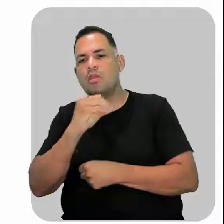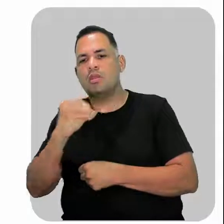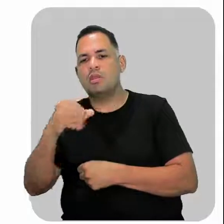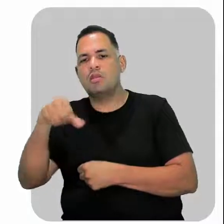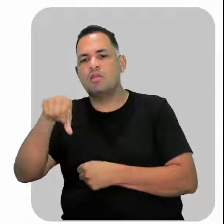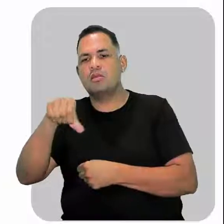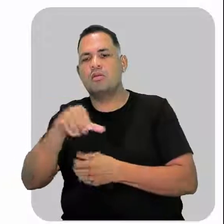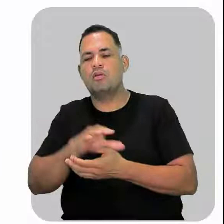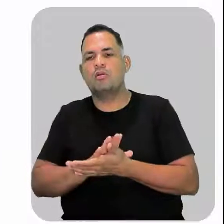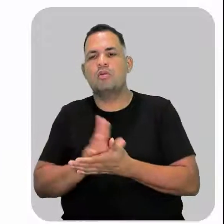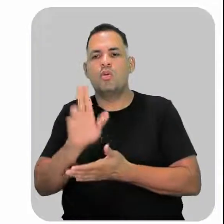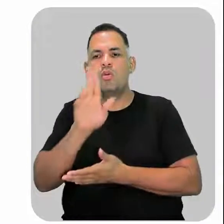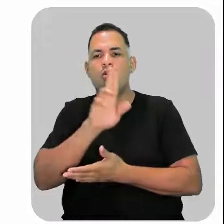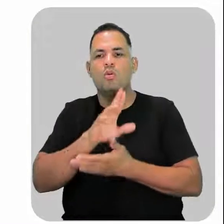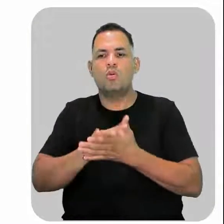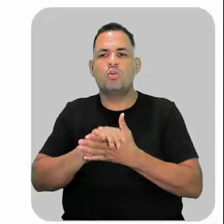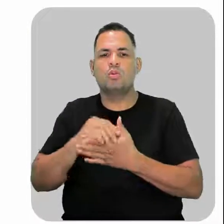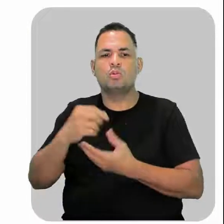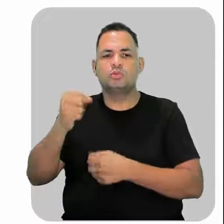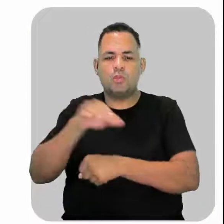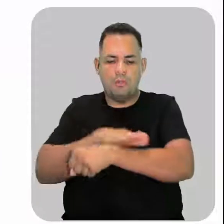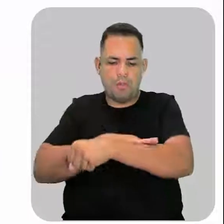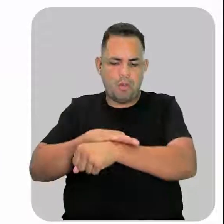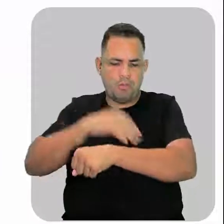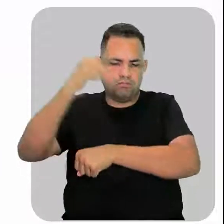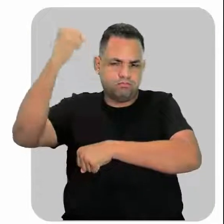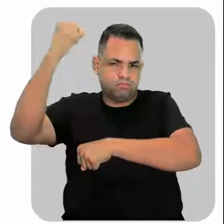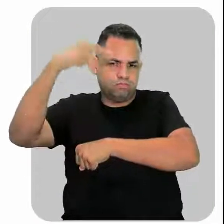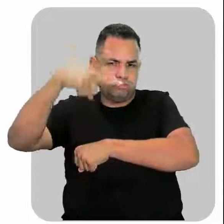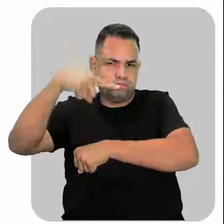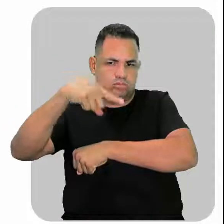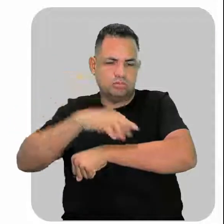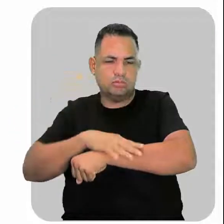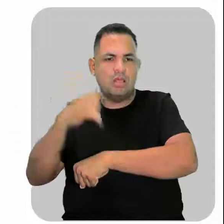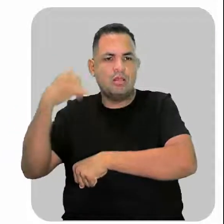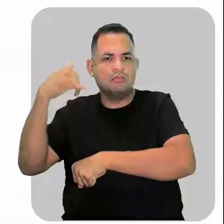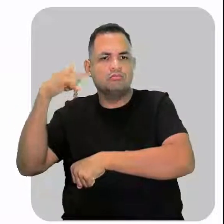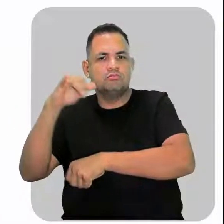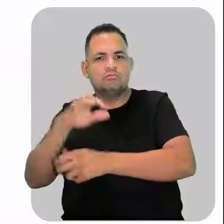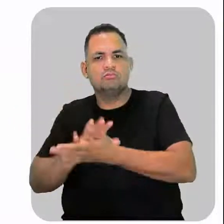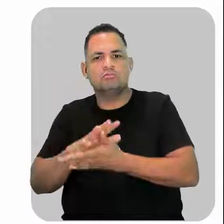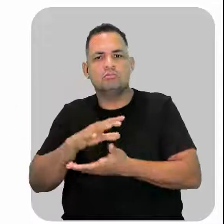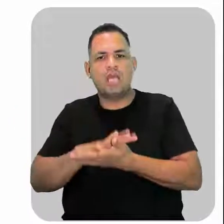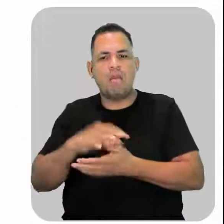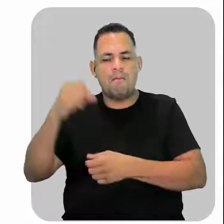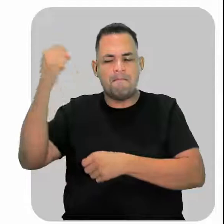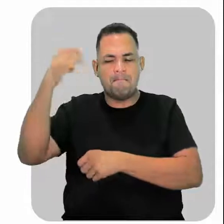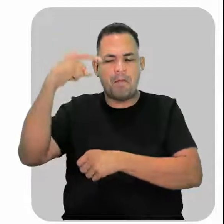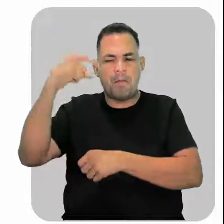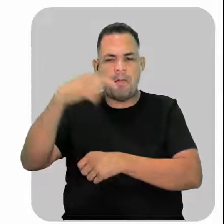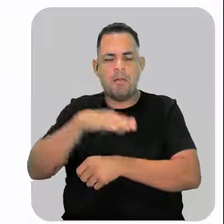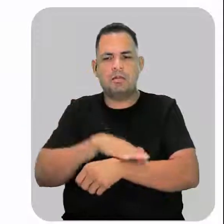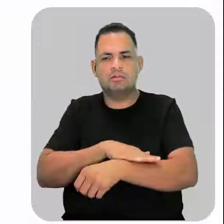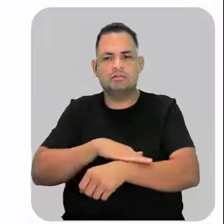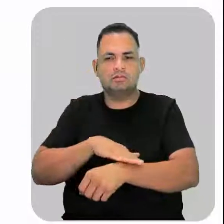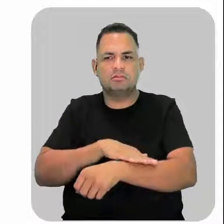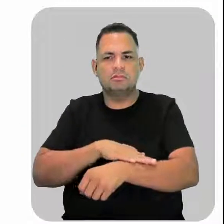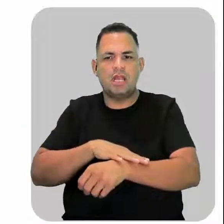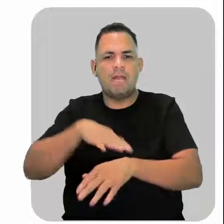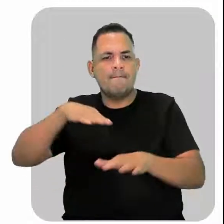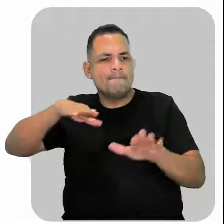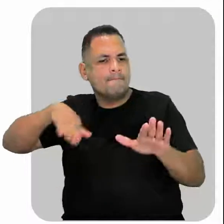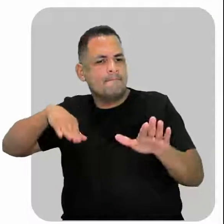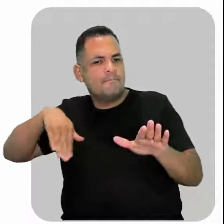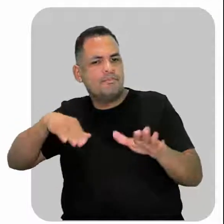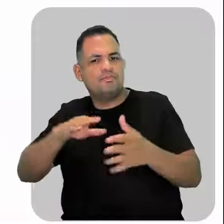de protetores solares em situações de grande exposição aos raios solares, como, por exemplo, nas